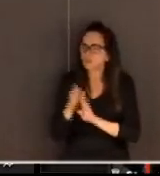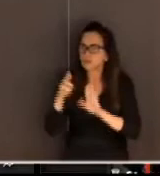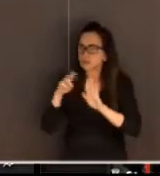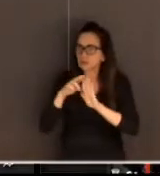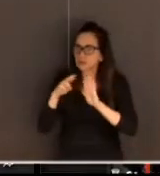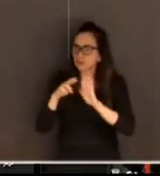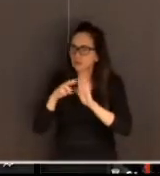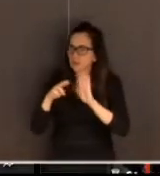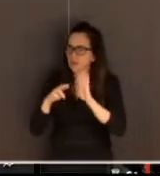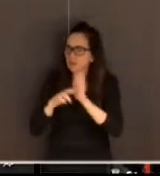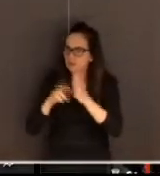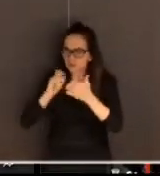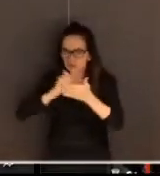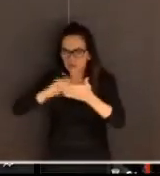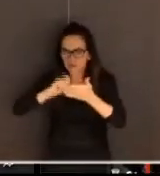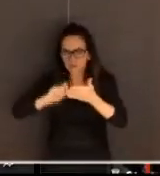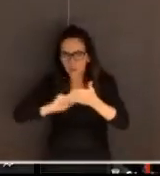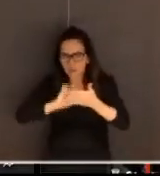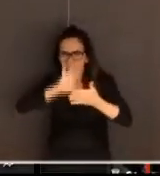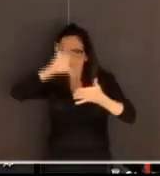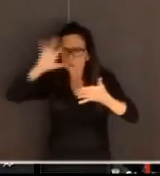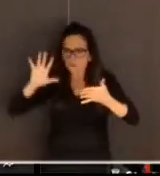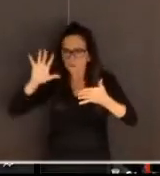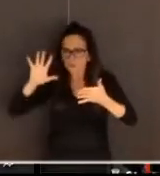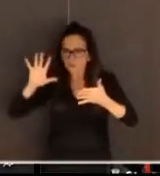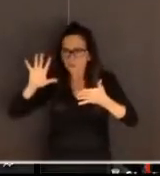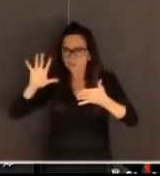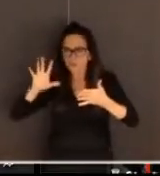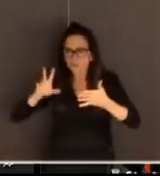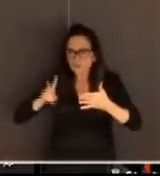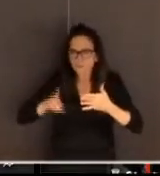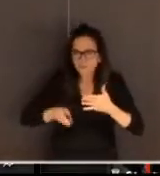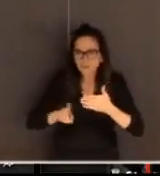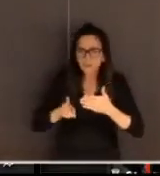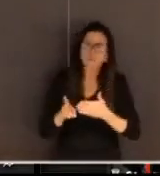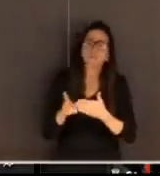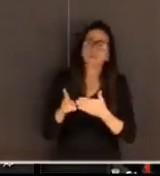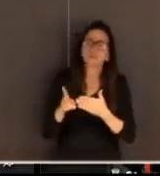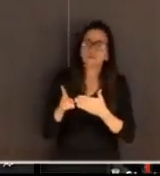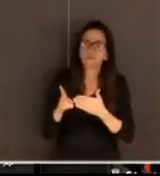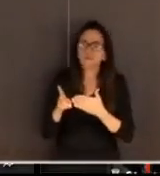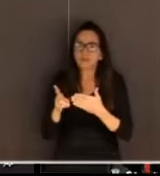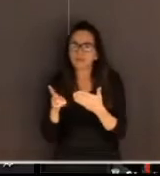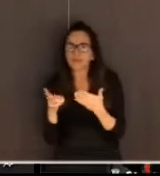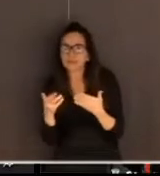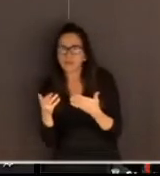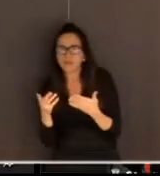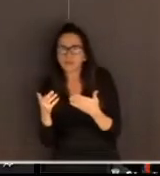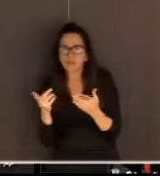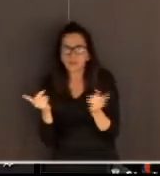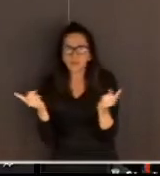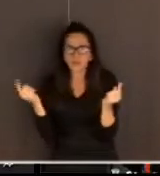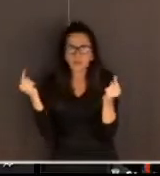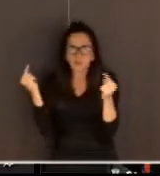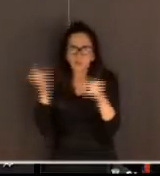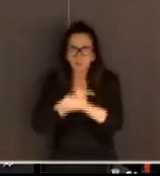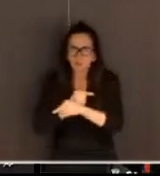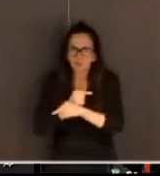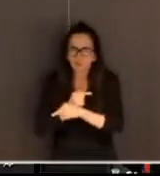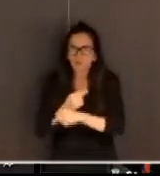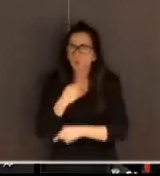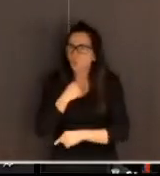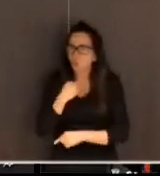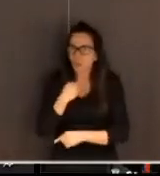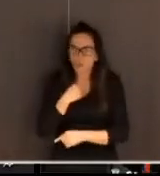ser escritos de forma clara, sem que possam implicar confusão na votação